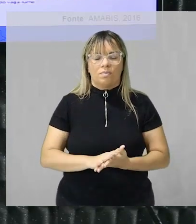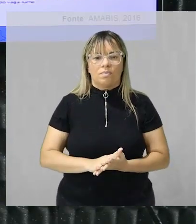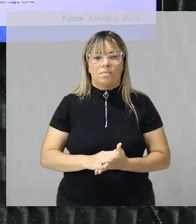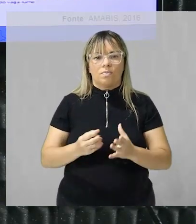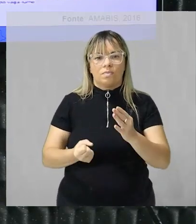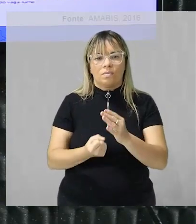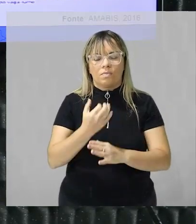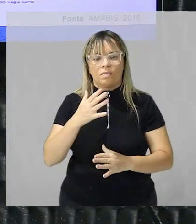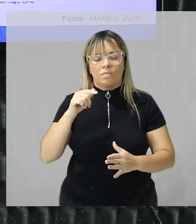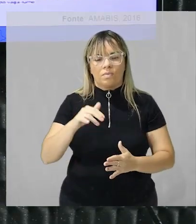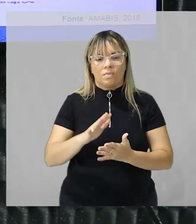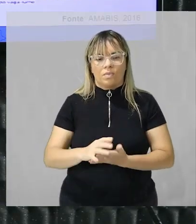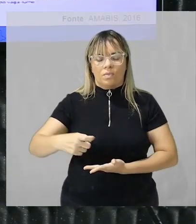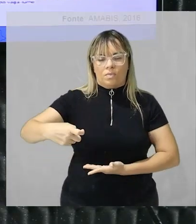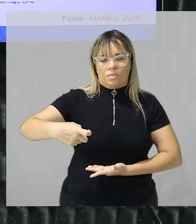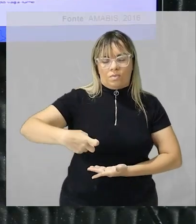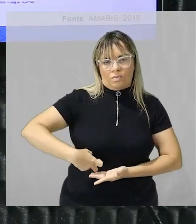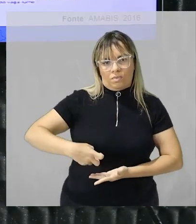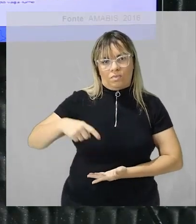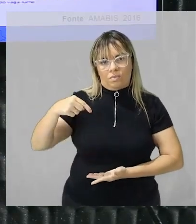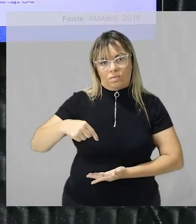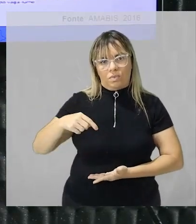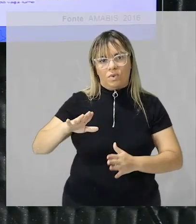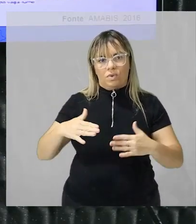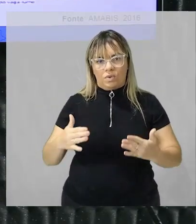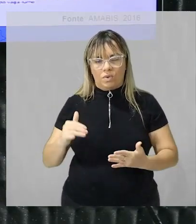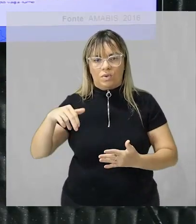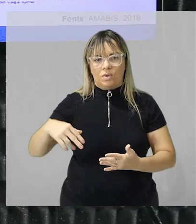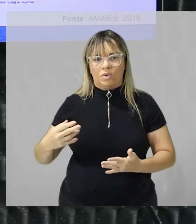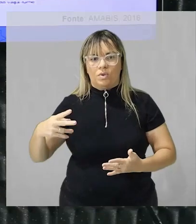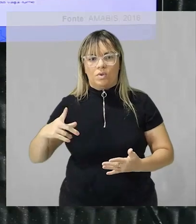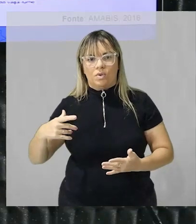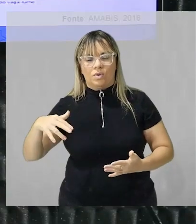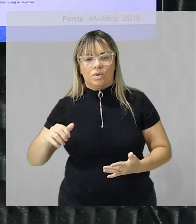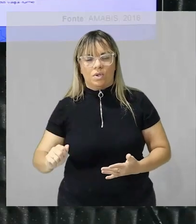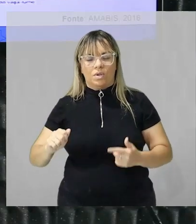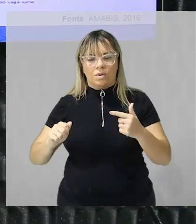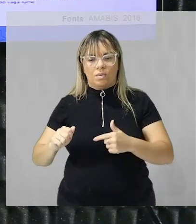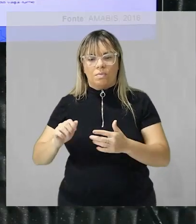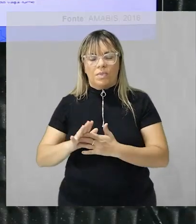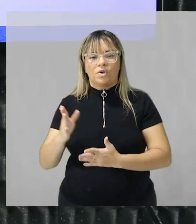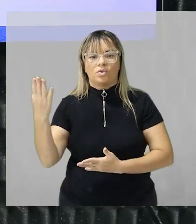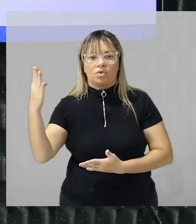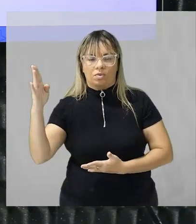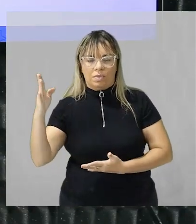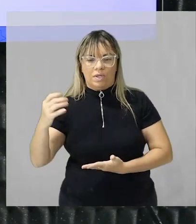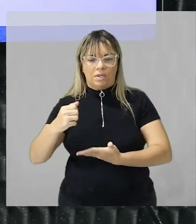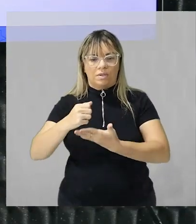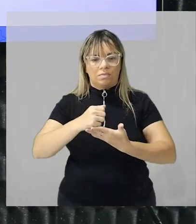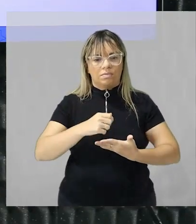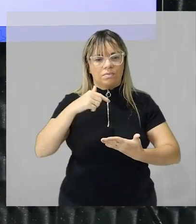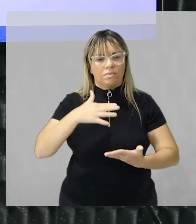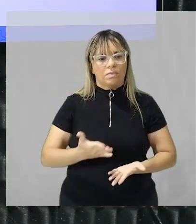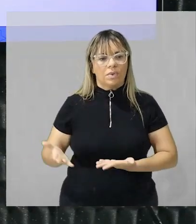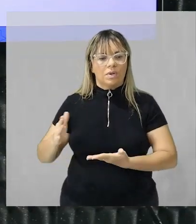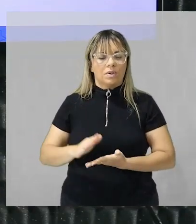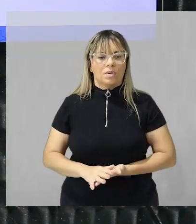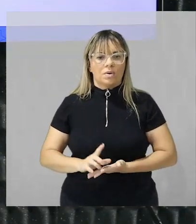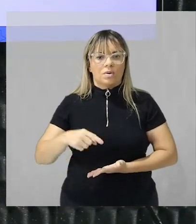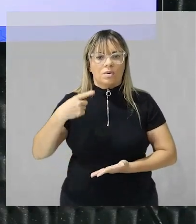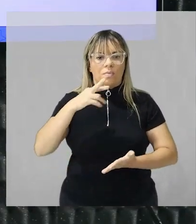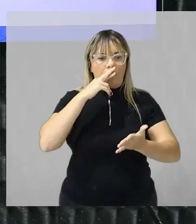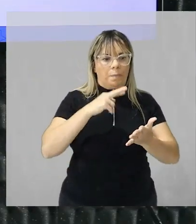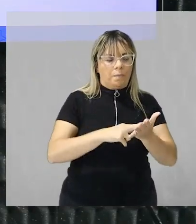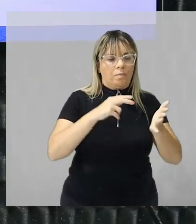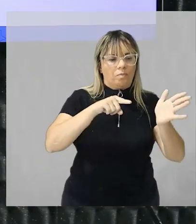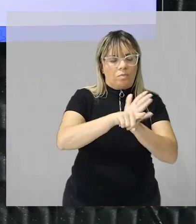a produção de insulina por meio de bactérias. E aí é um exemplo de organismo transgênico, tá, pessoal? Vamos responder mais essa questão